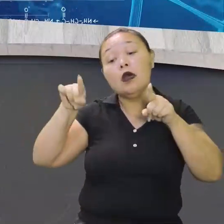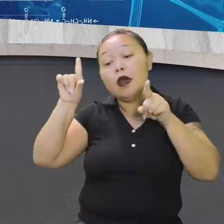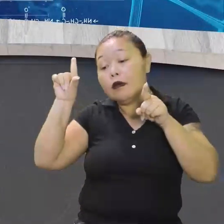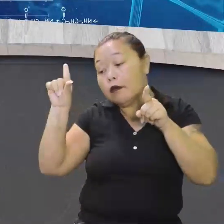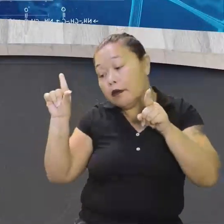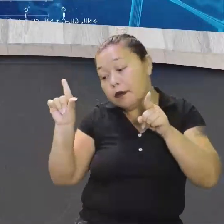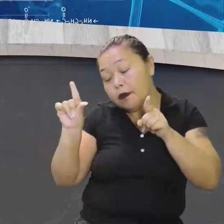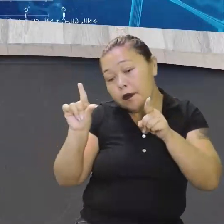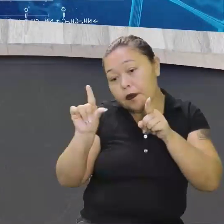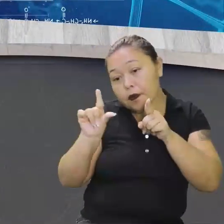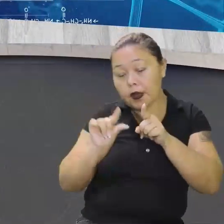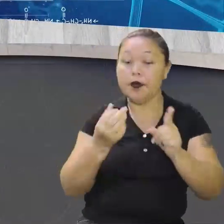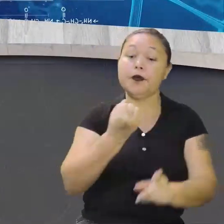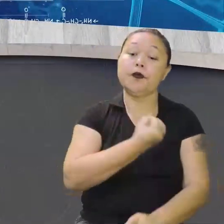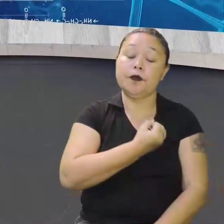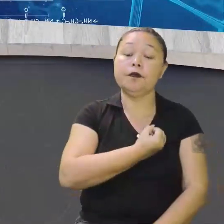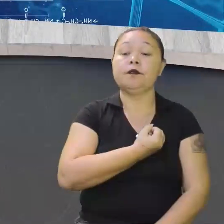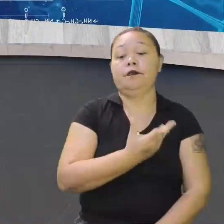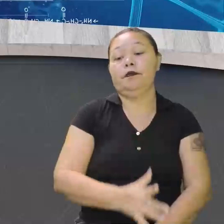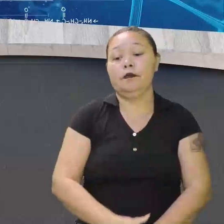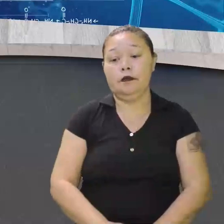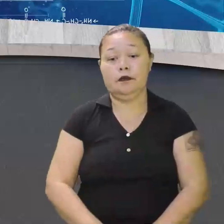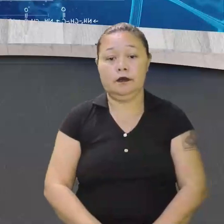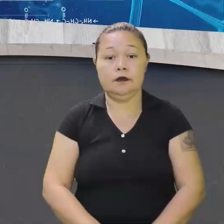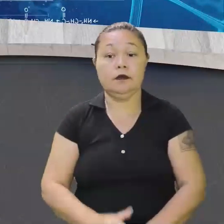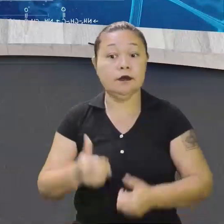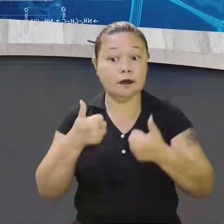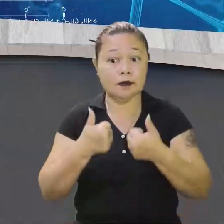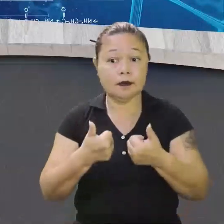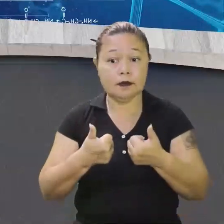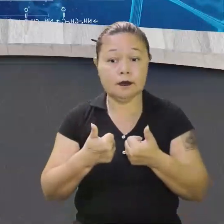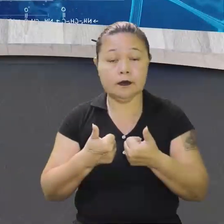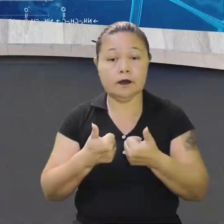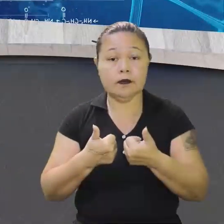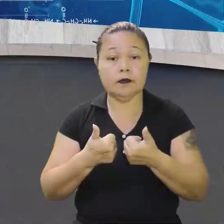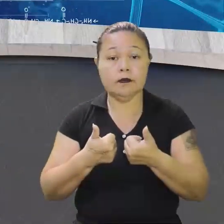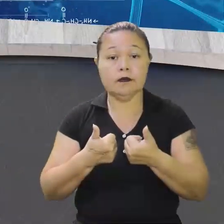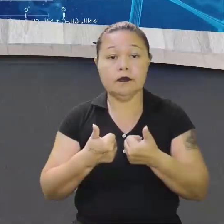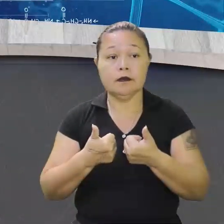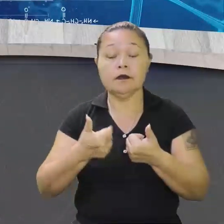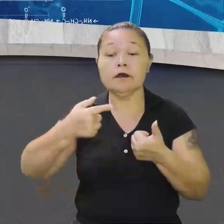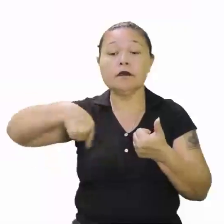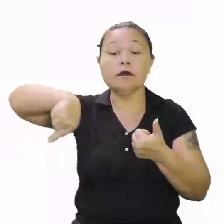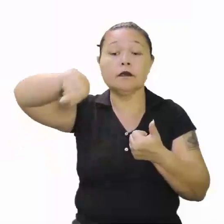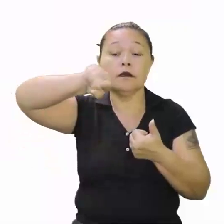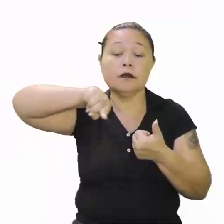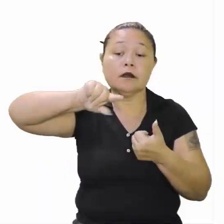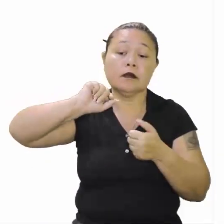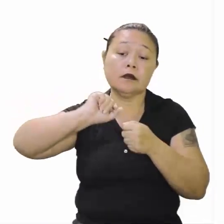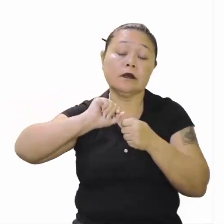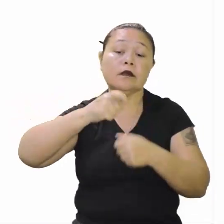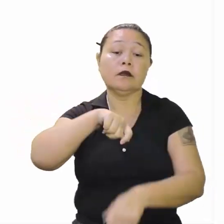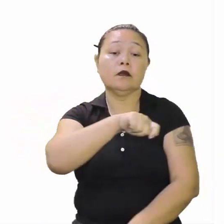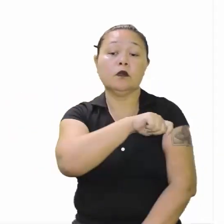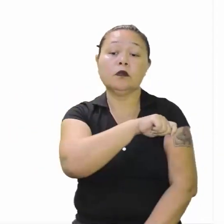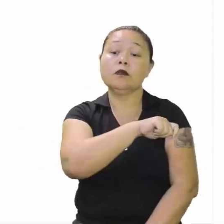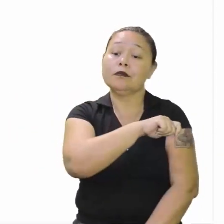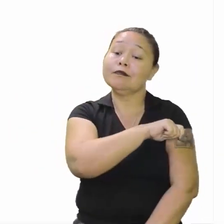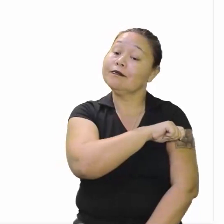e assim sucessivamente. Beleza? Então, meu caro aluno, que bacana,